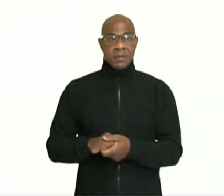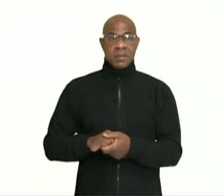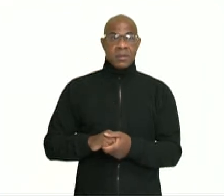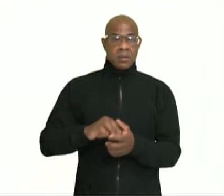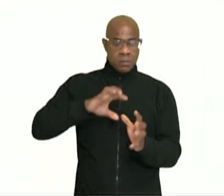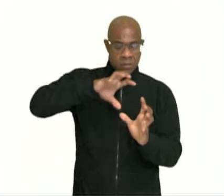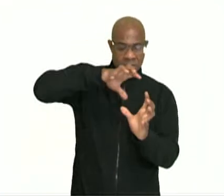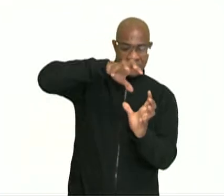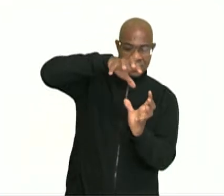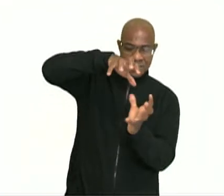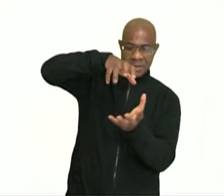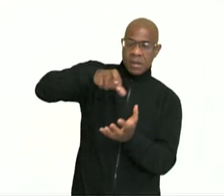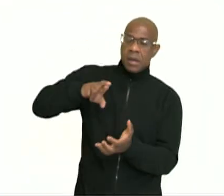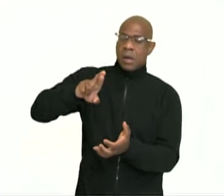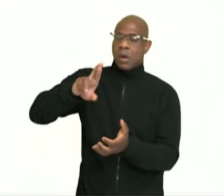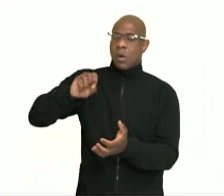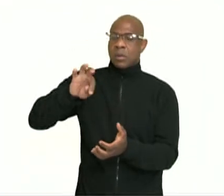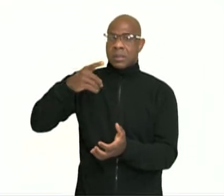qualquer